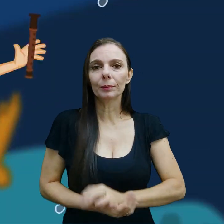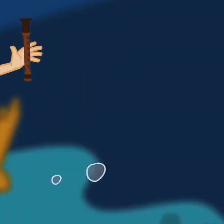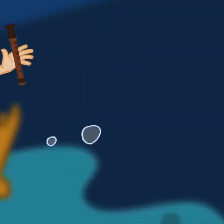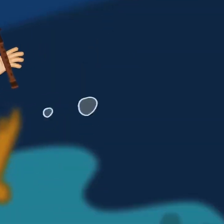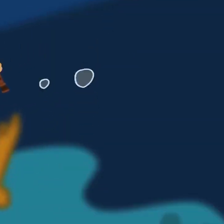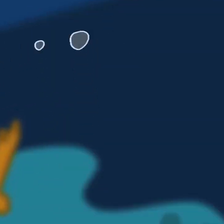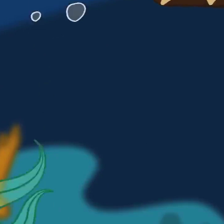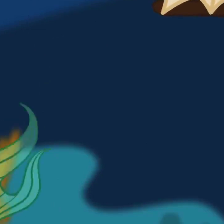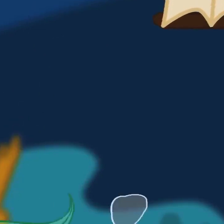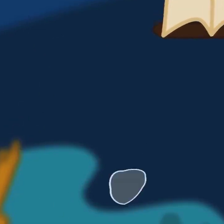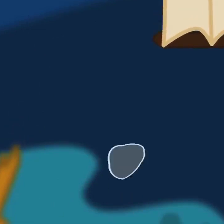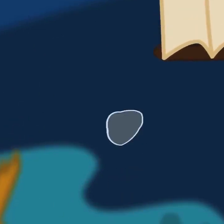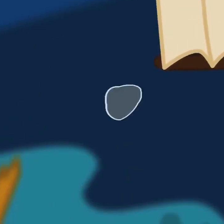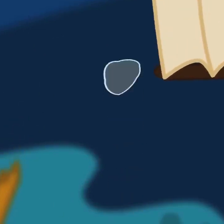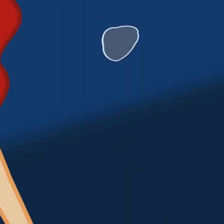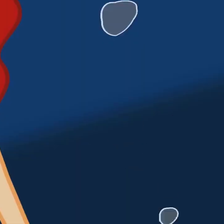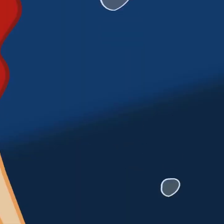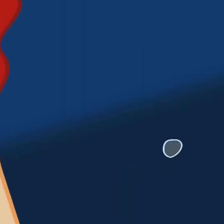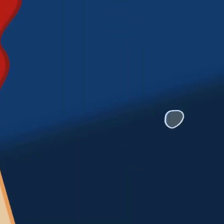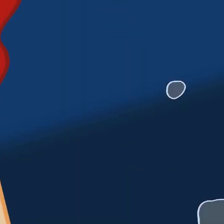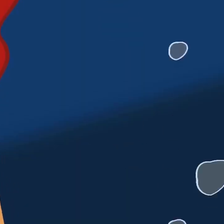tocando.